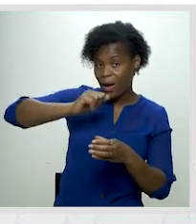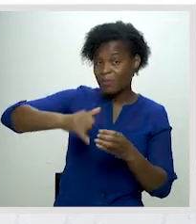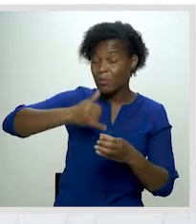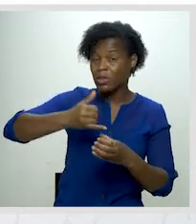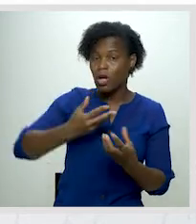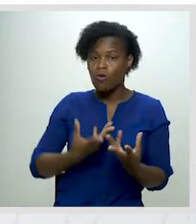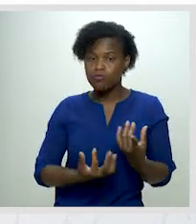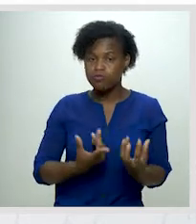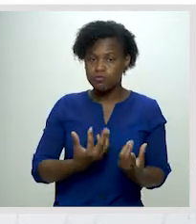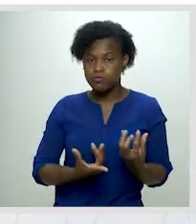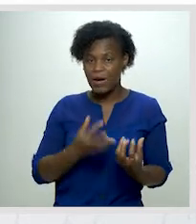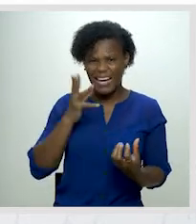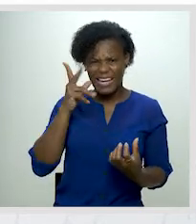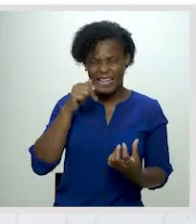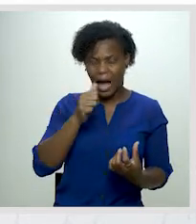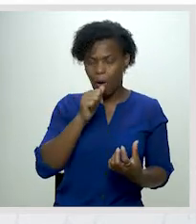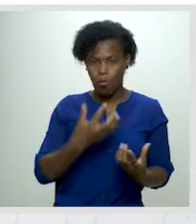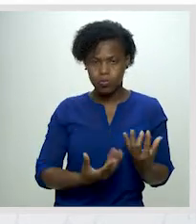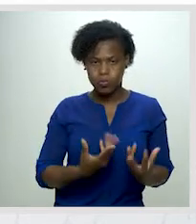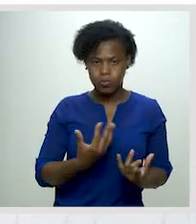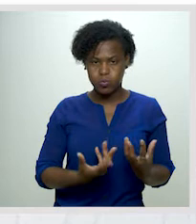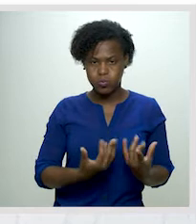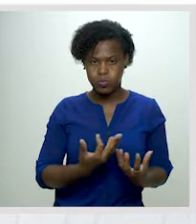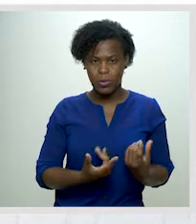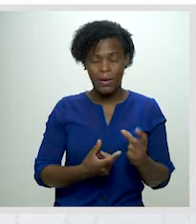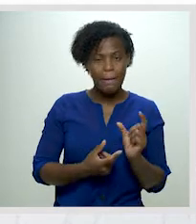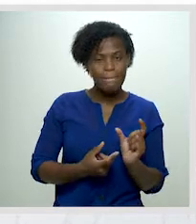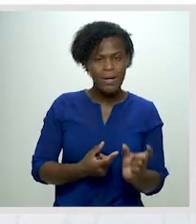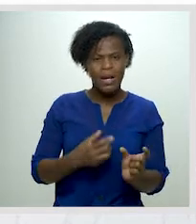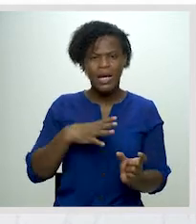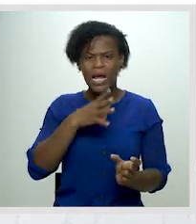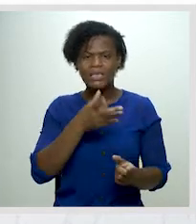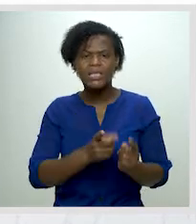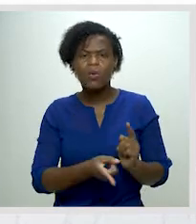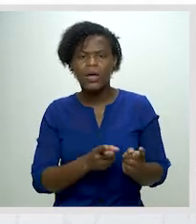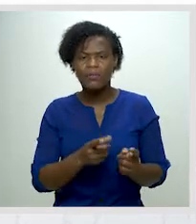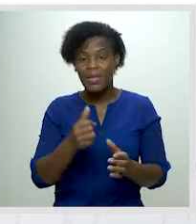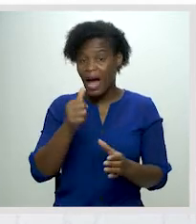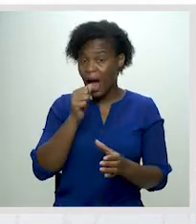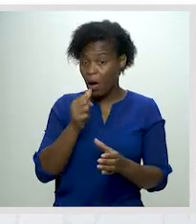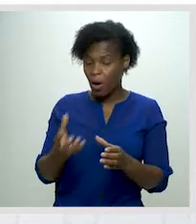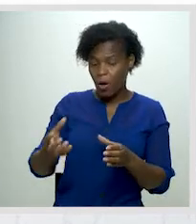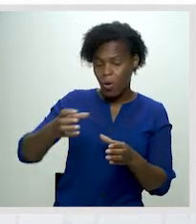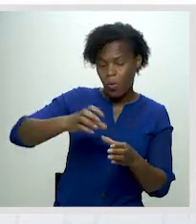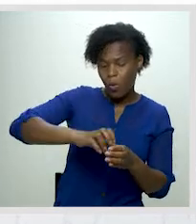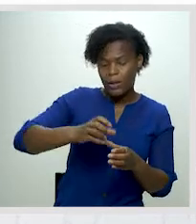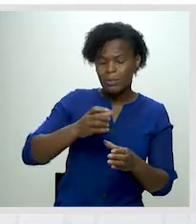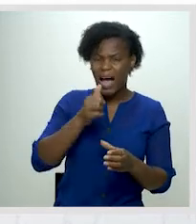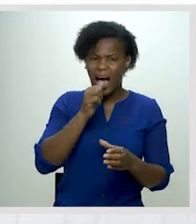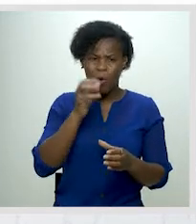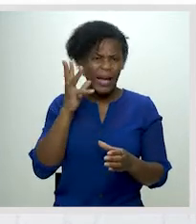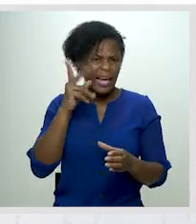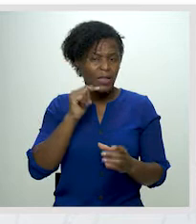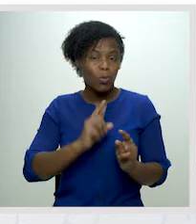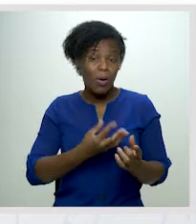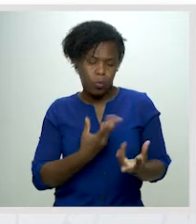submetida à ebulição. O que é que significa isto? Introduziu a água submetida à ebulição.